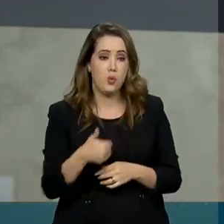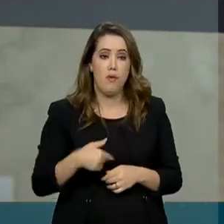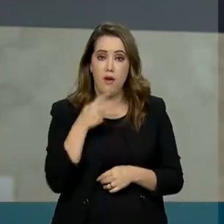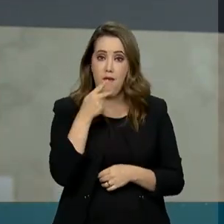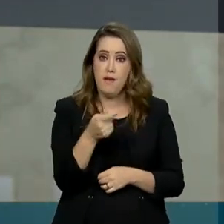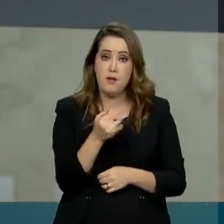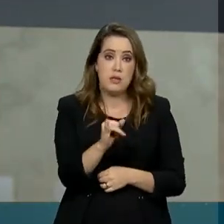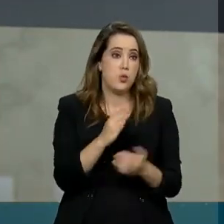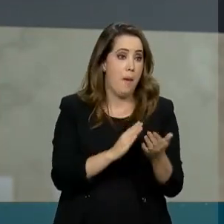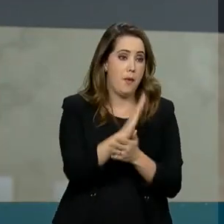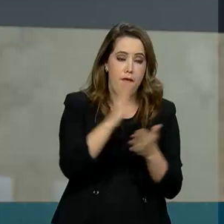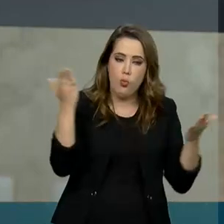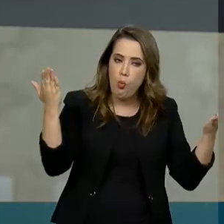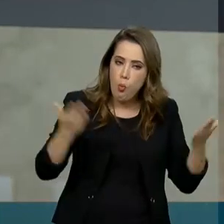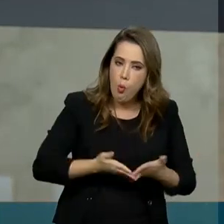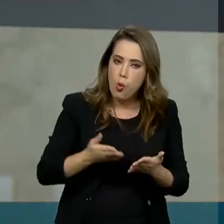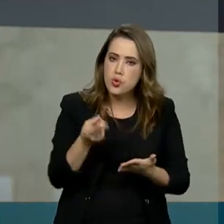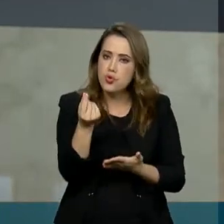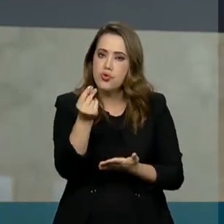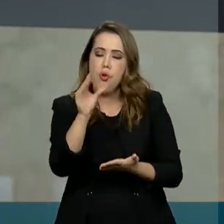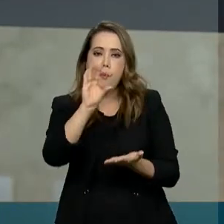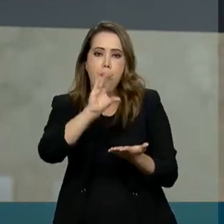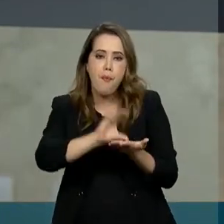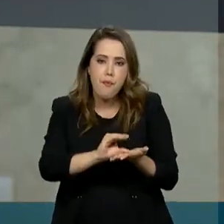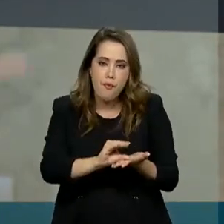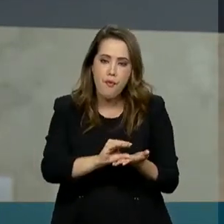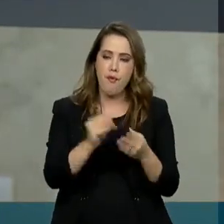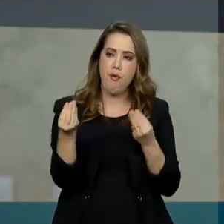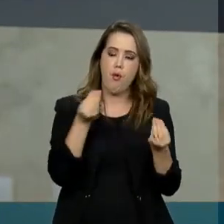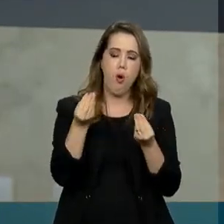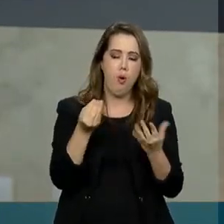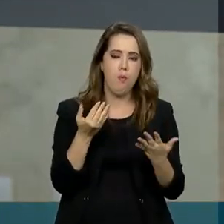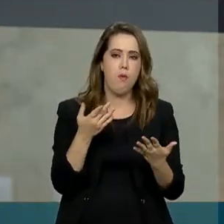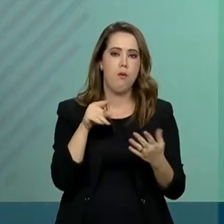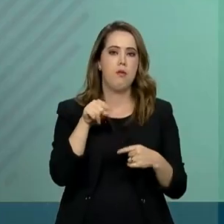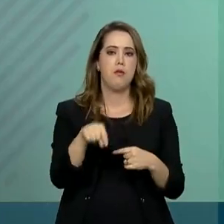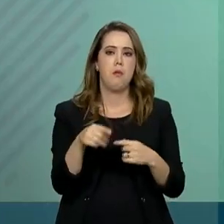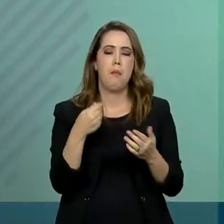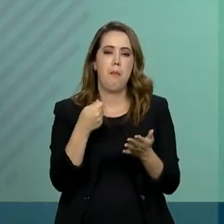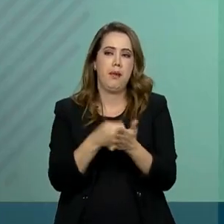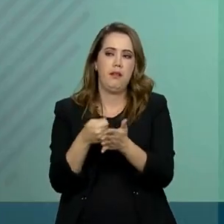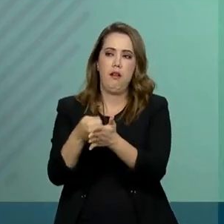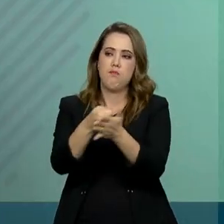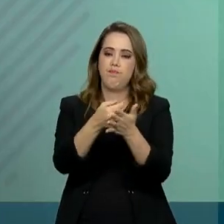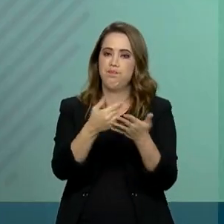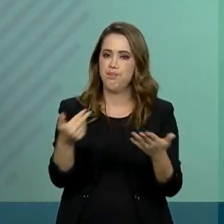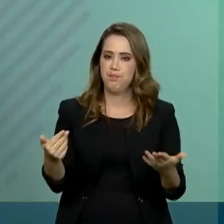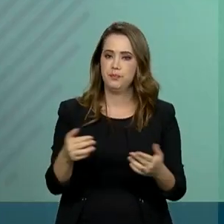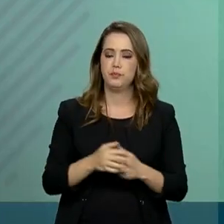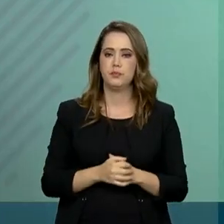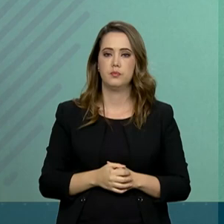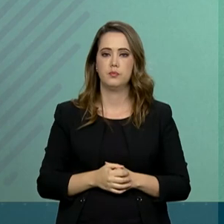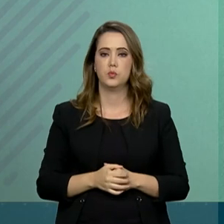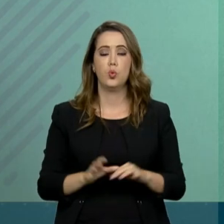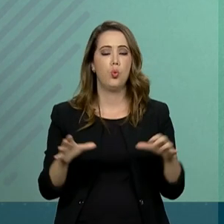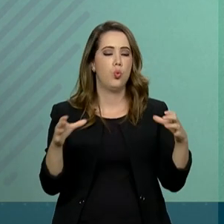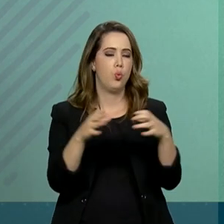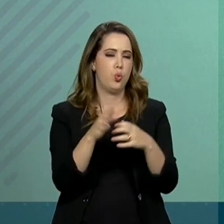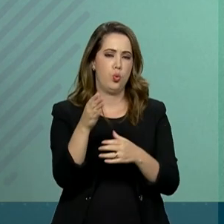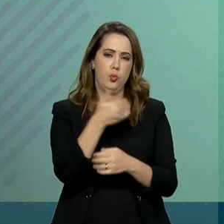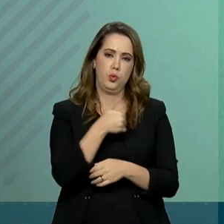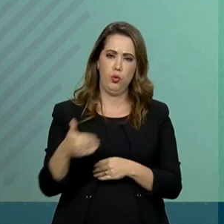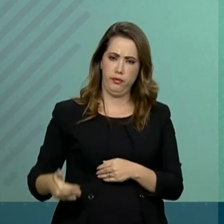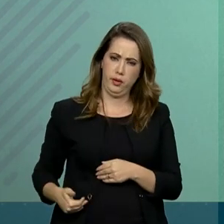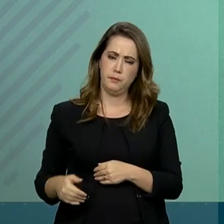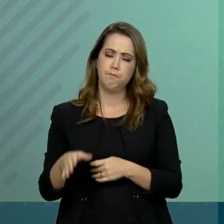tem algum comentário do governo em relação a essa derrota hoje esse adiamento pois bem a articulação do governo está resolvendo cem